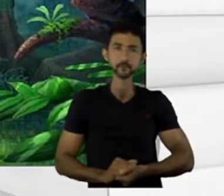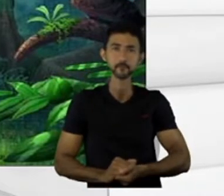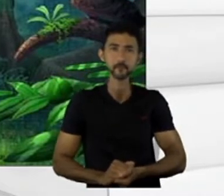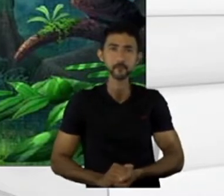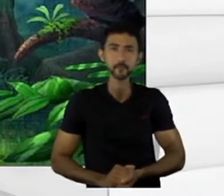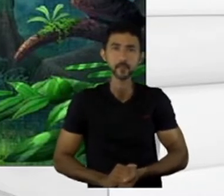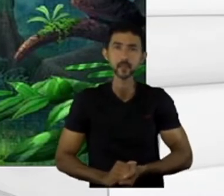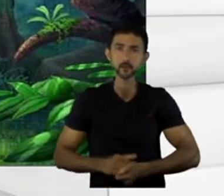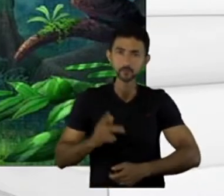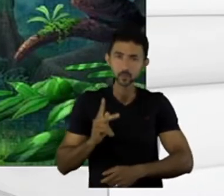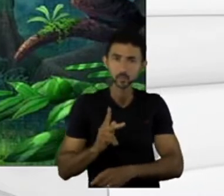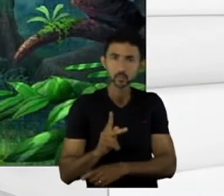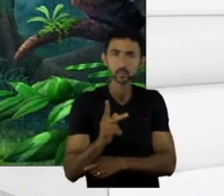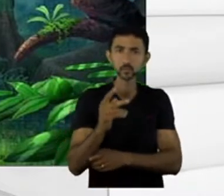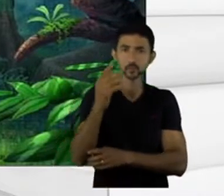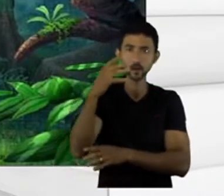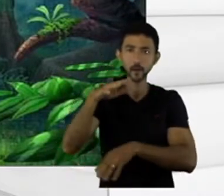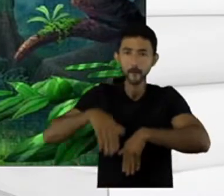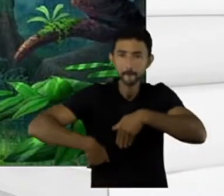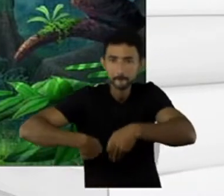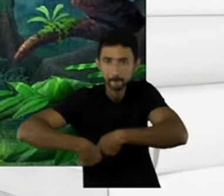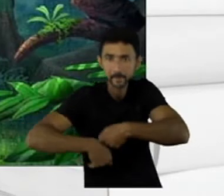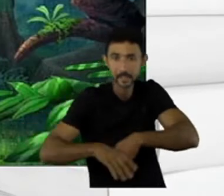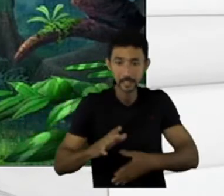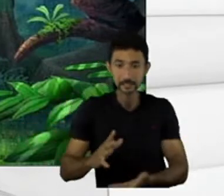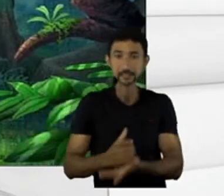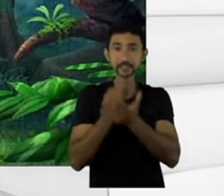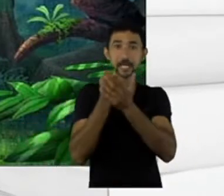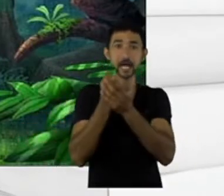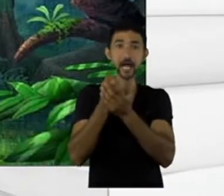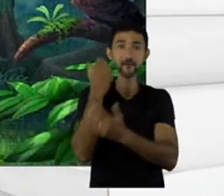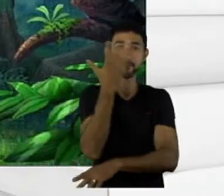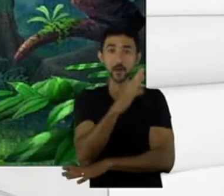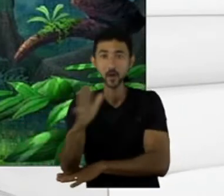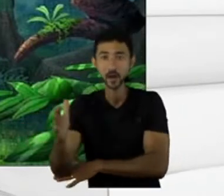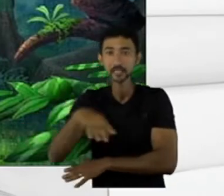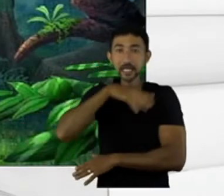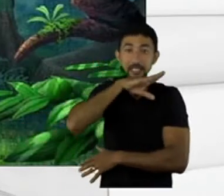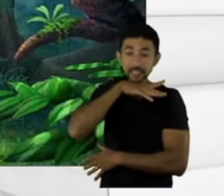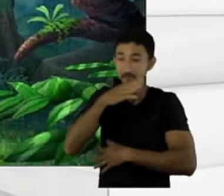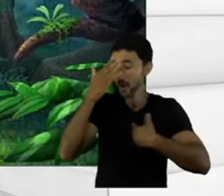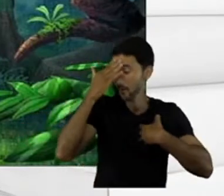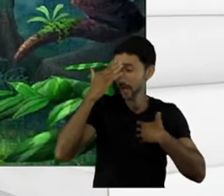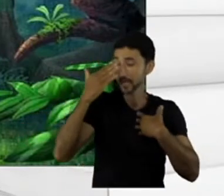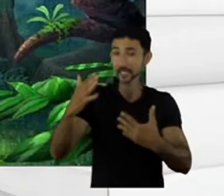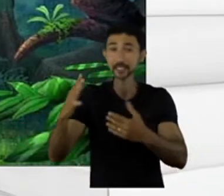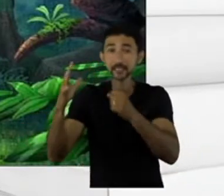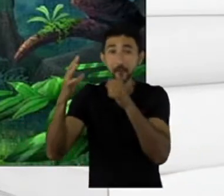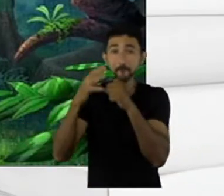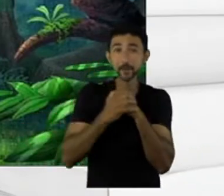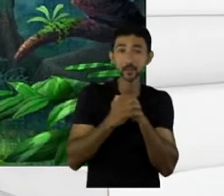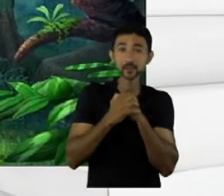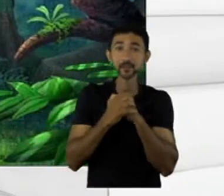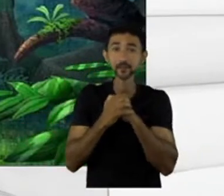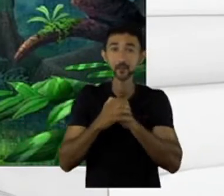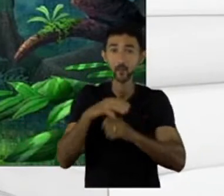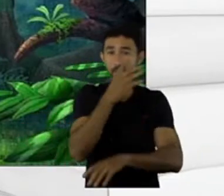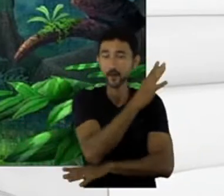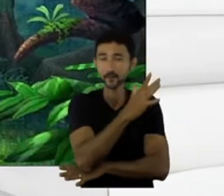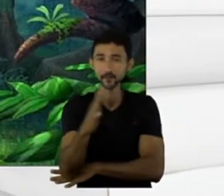Mais uma vez, o Curupira salva a floresta e todos os animais agradecem ao guardião da natureza.